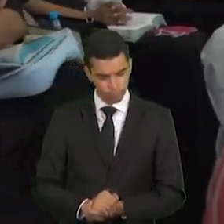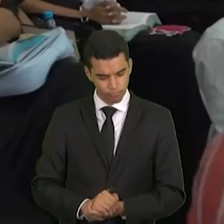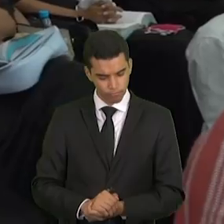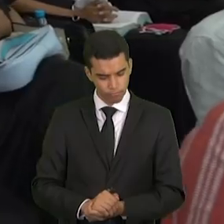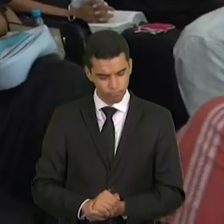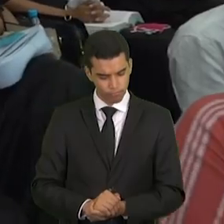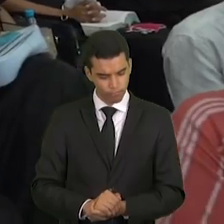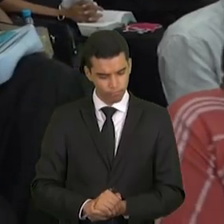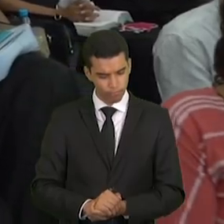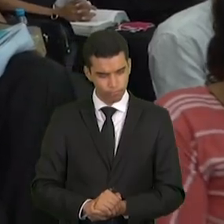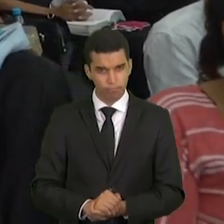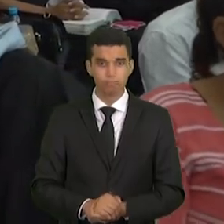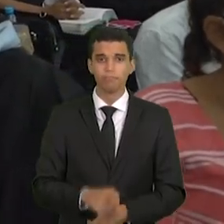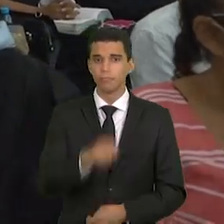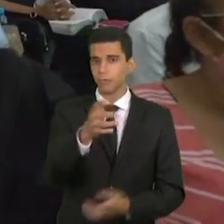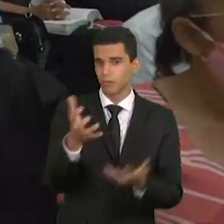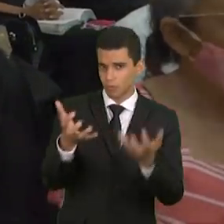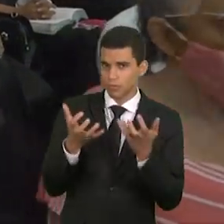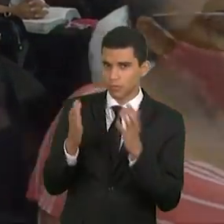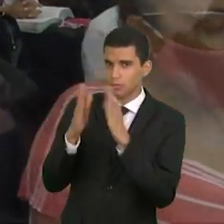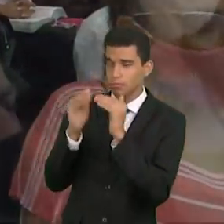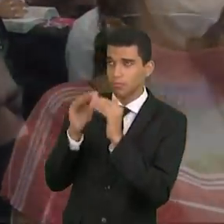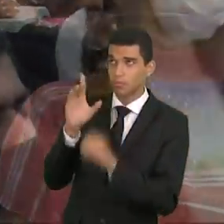Você quer pedir misericórdia a Deus agora?